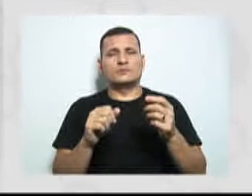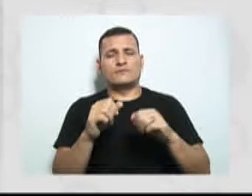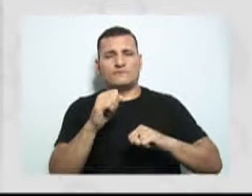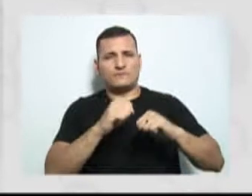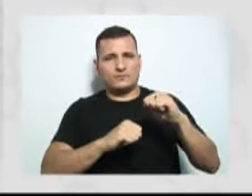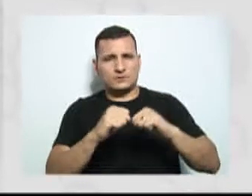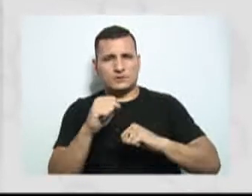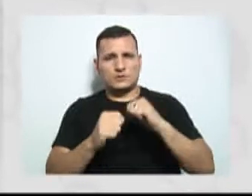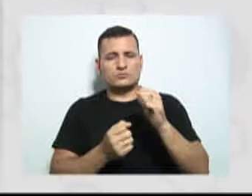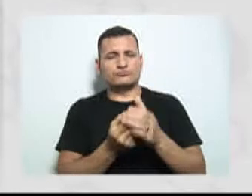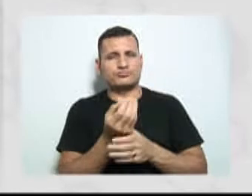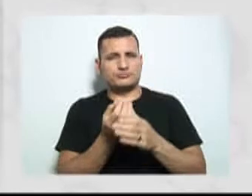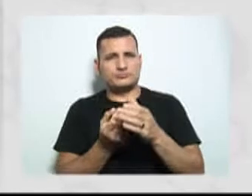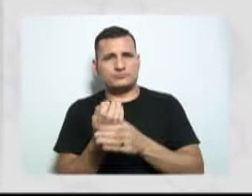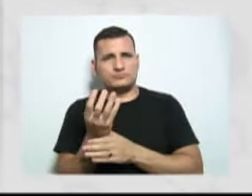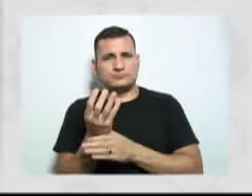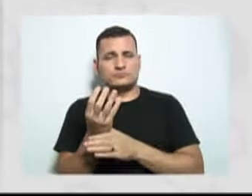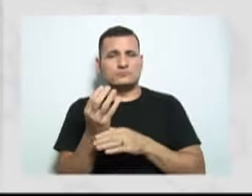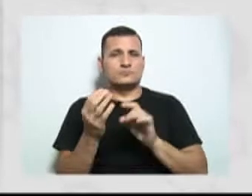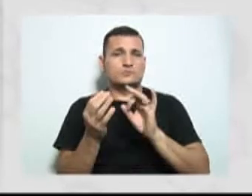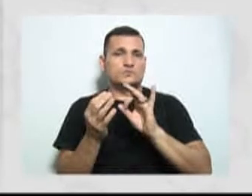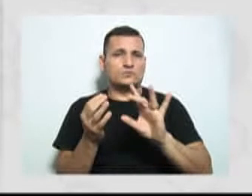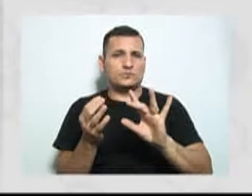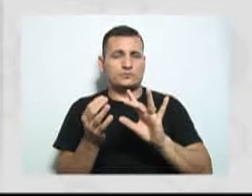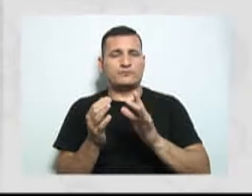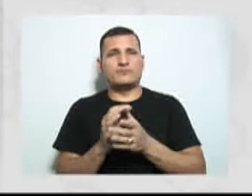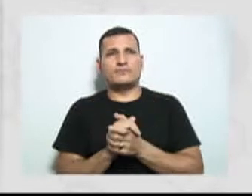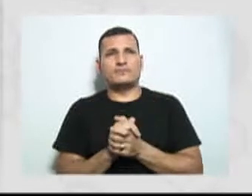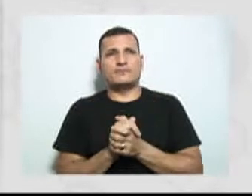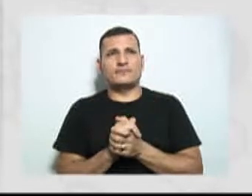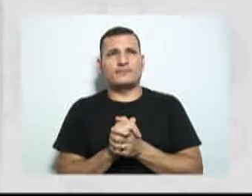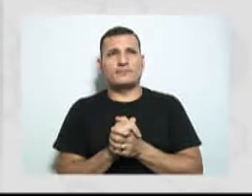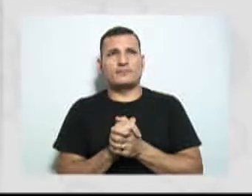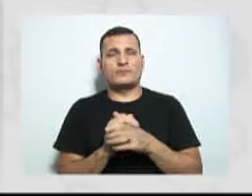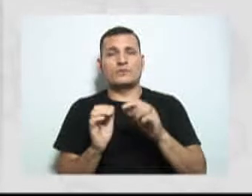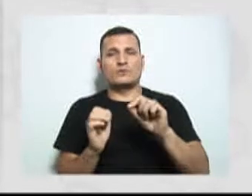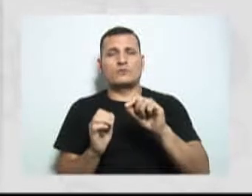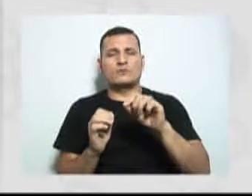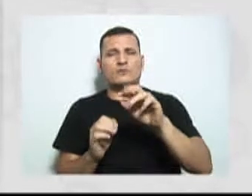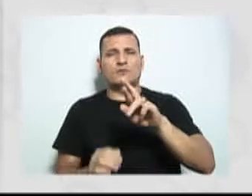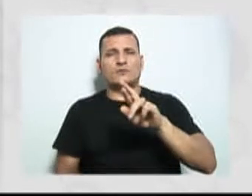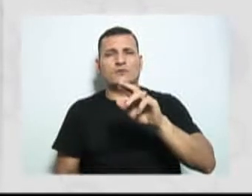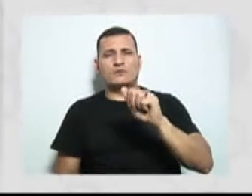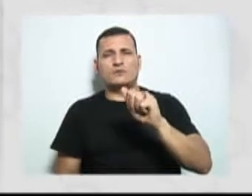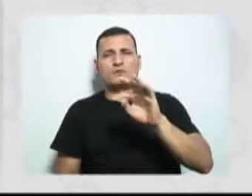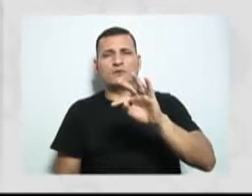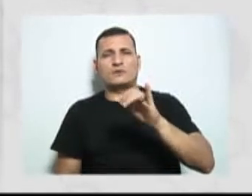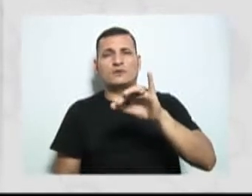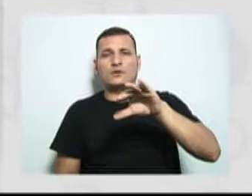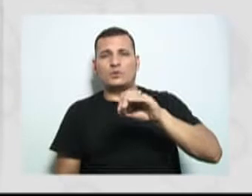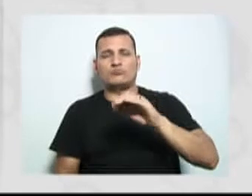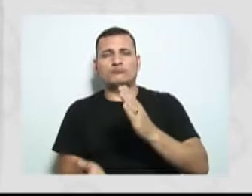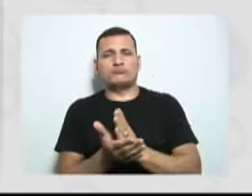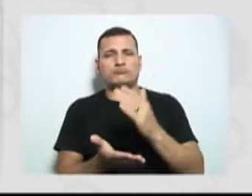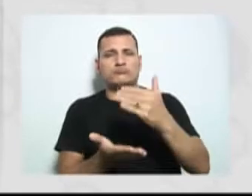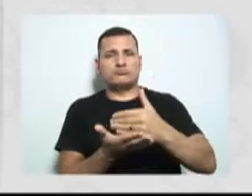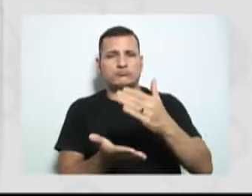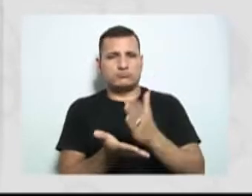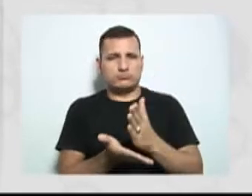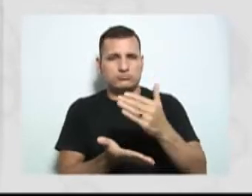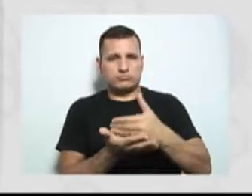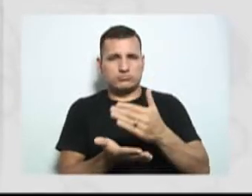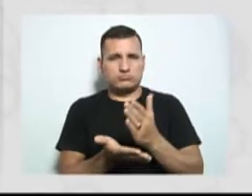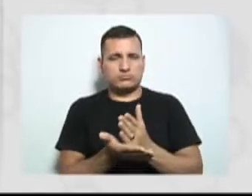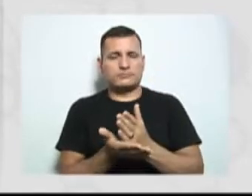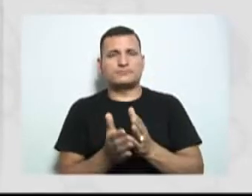fabricados e indiretamente, mediante rateio. Vou continuar. O que mais nós temos sobre